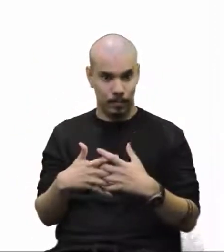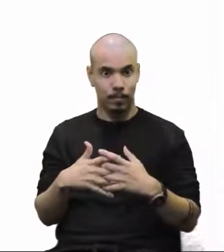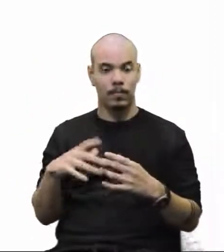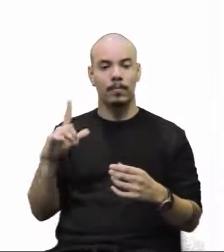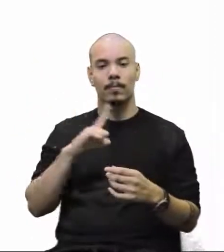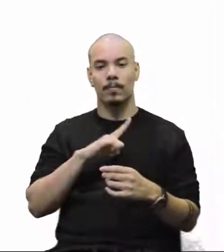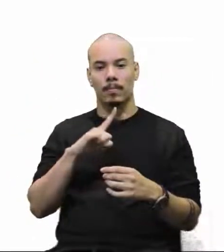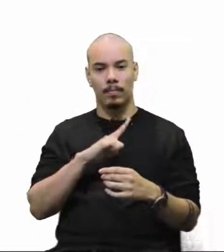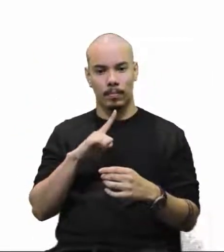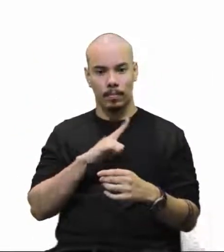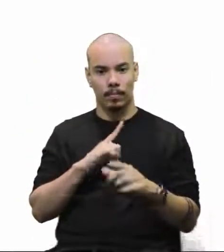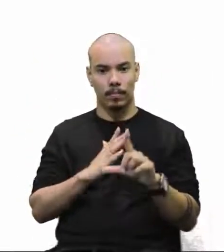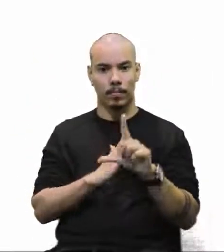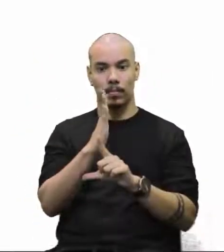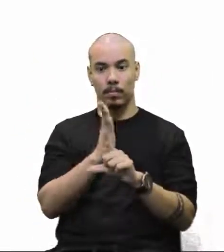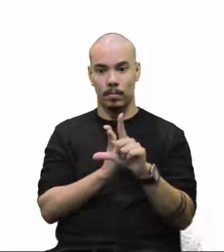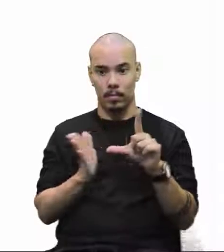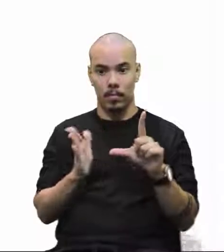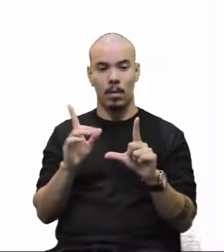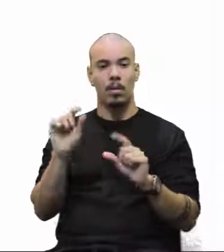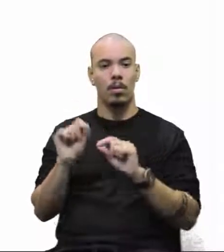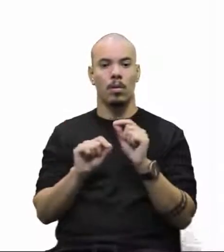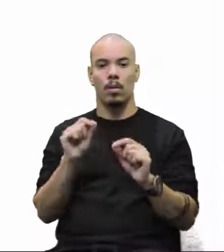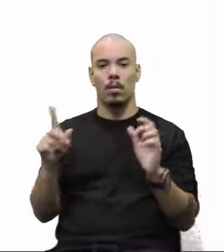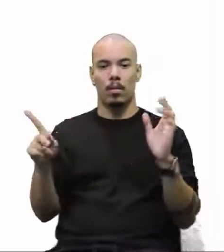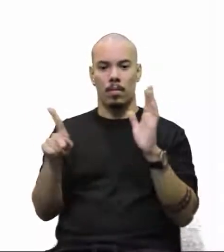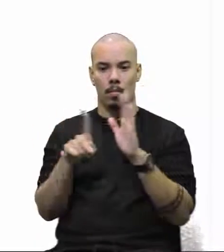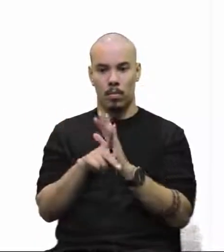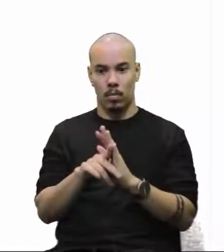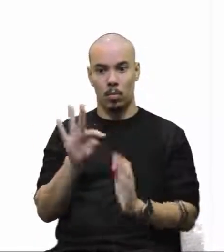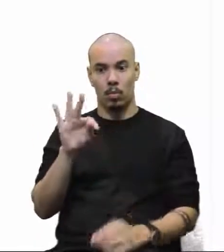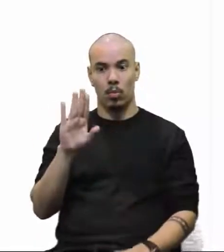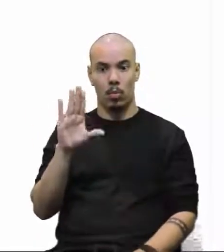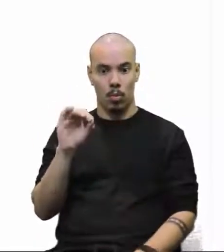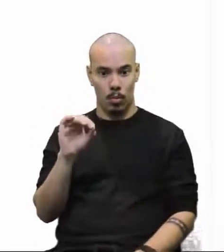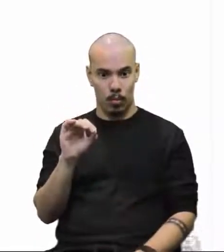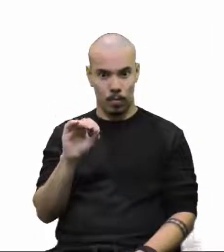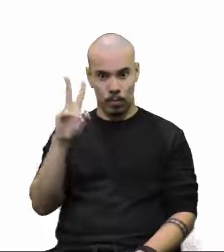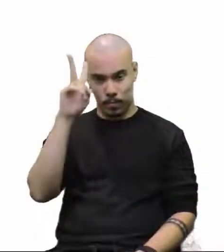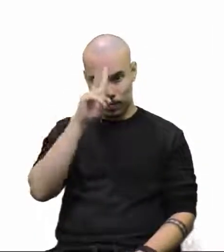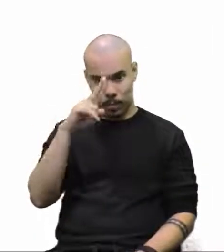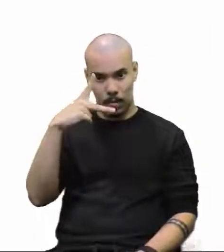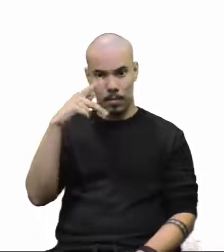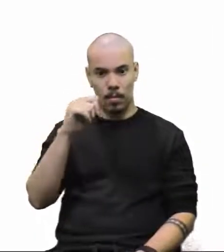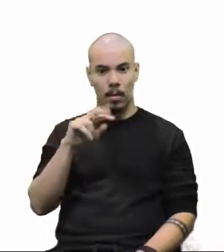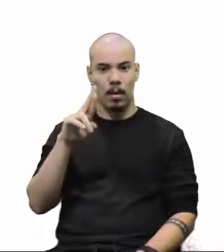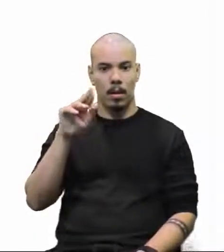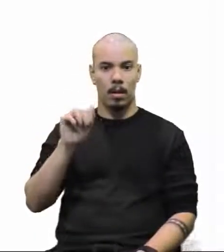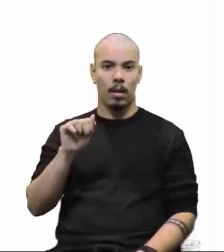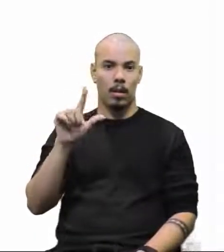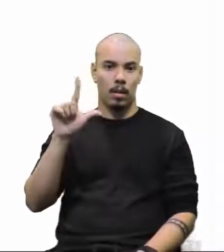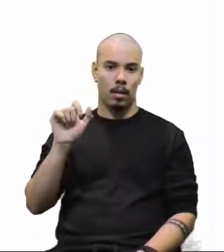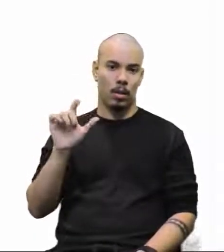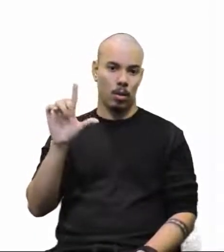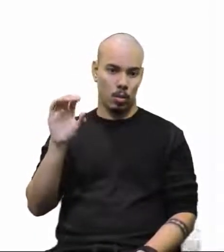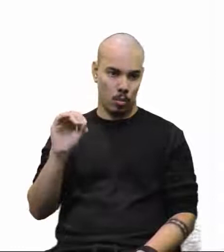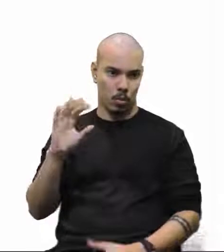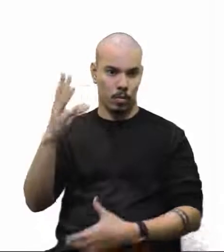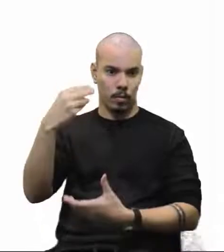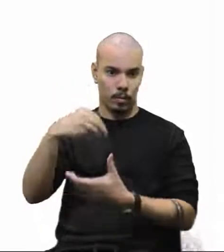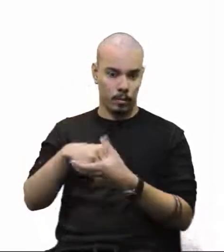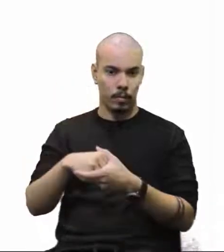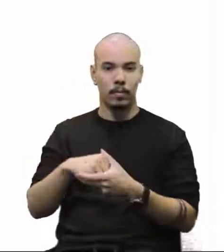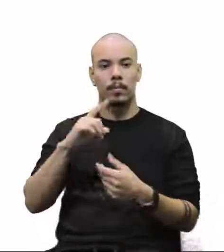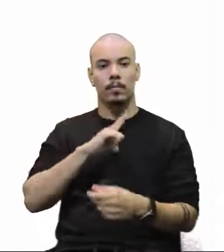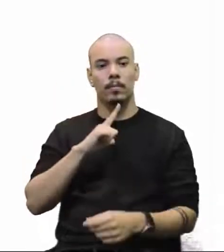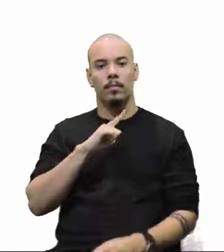se movendo paralelamente ao eixo do tubo. Olha bem, paralelo. O elétron está paralelo ao eixo, com